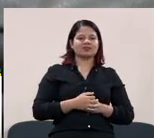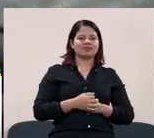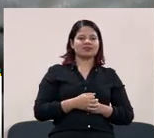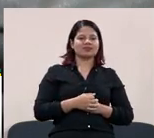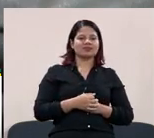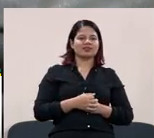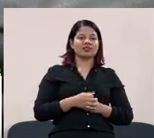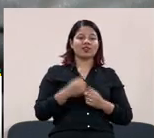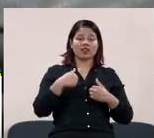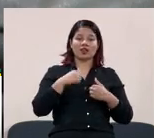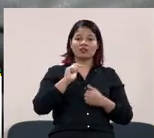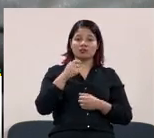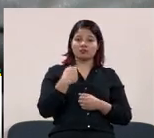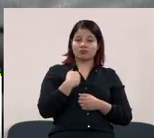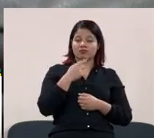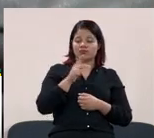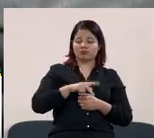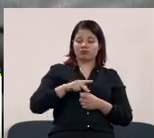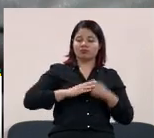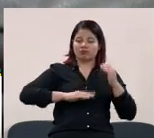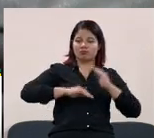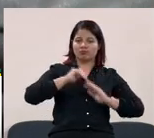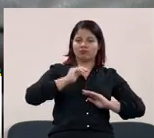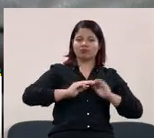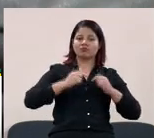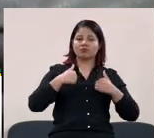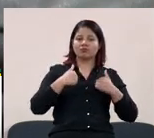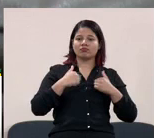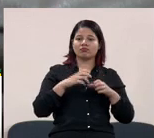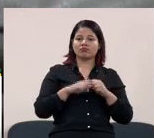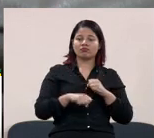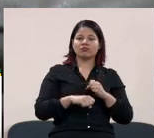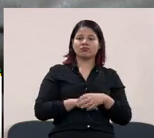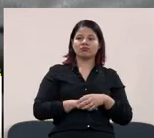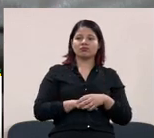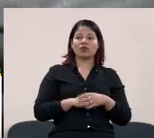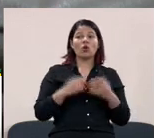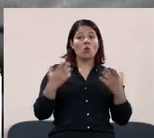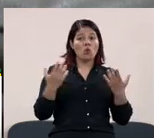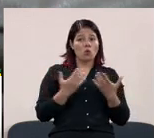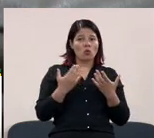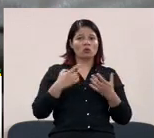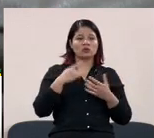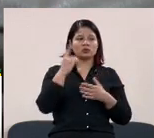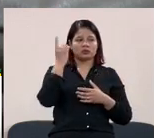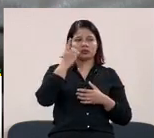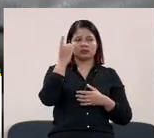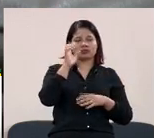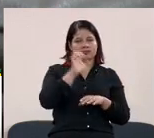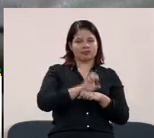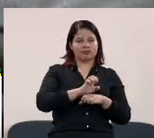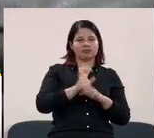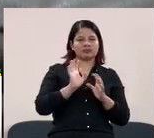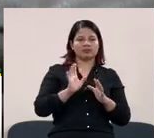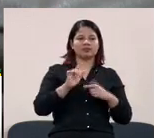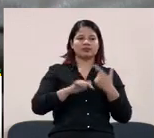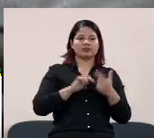Sou professor, estou deputado, e